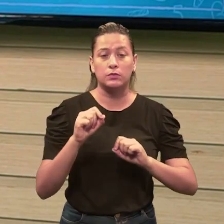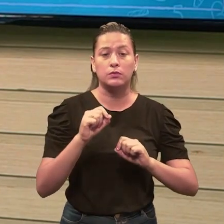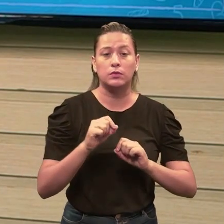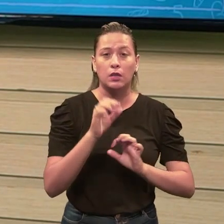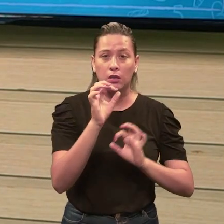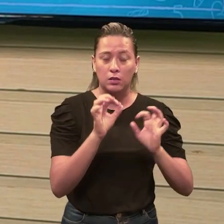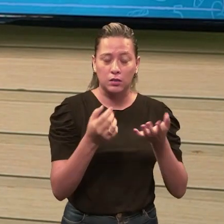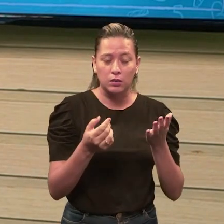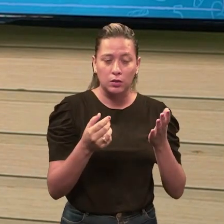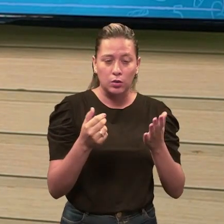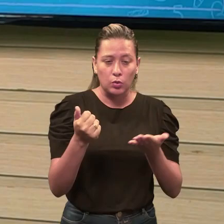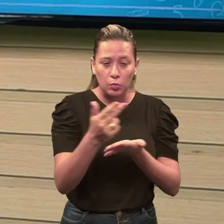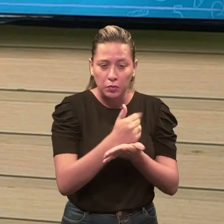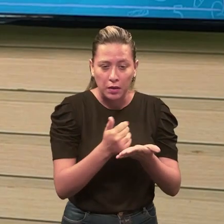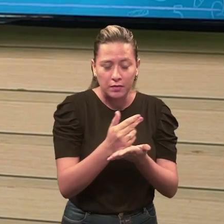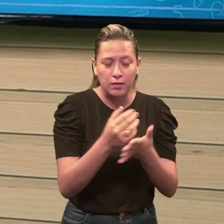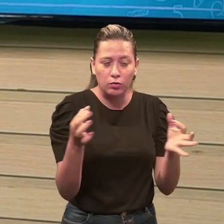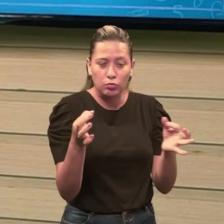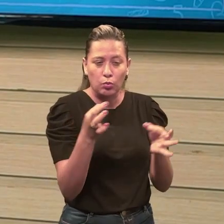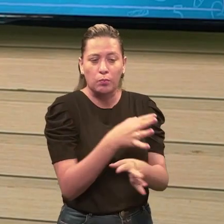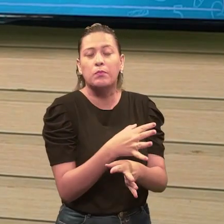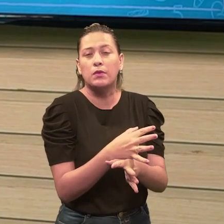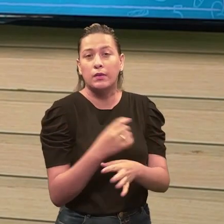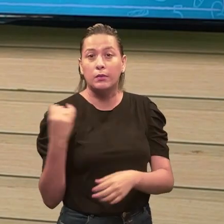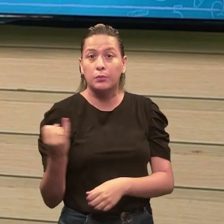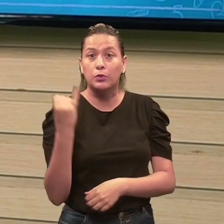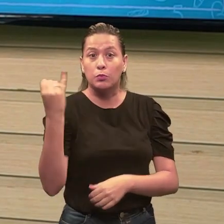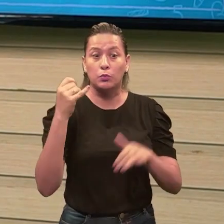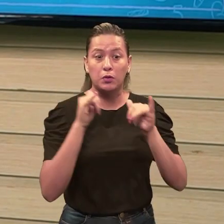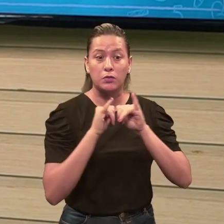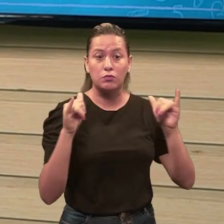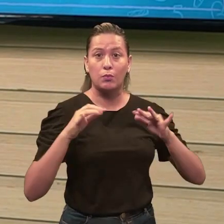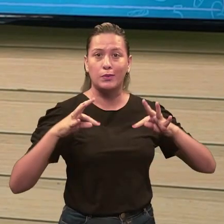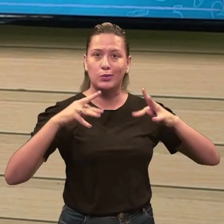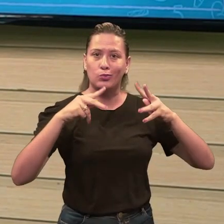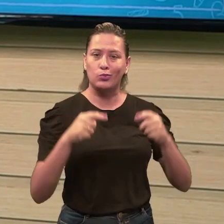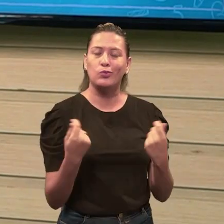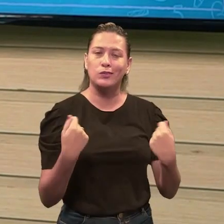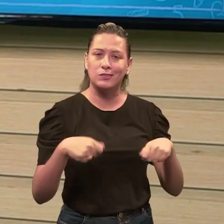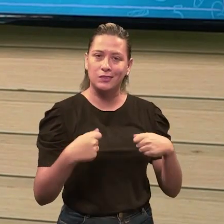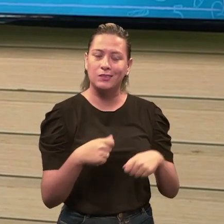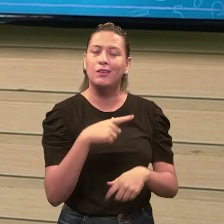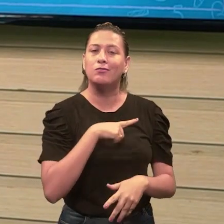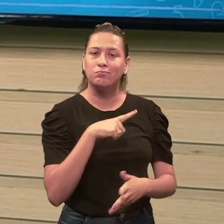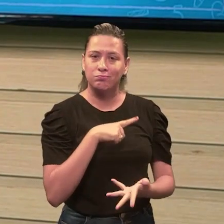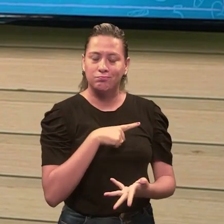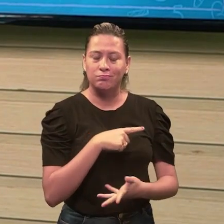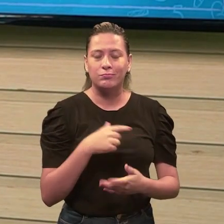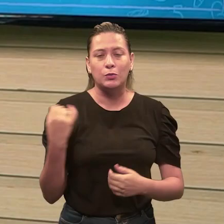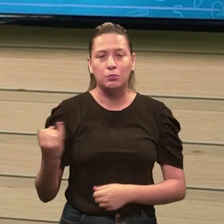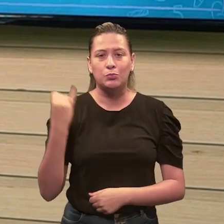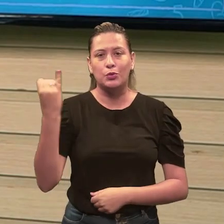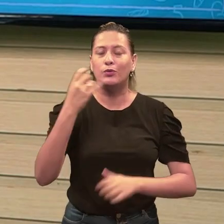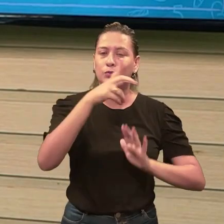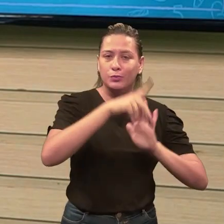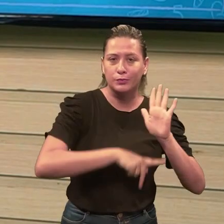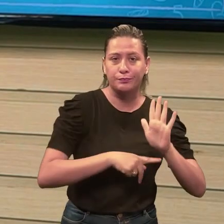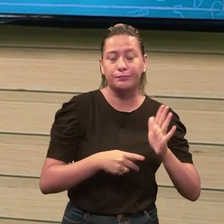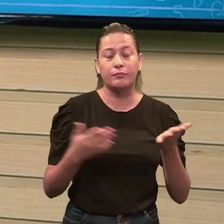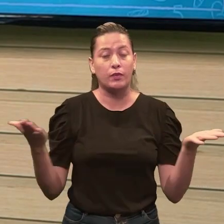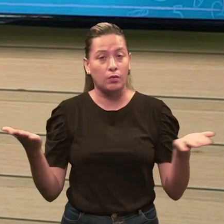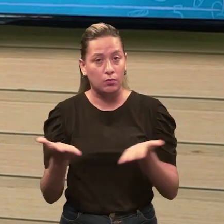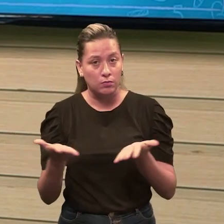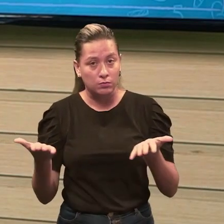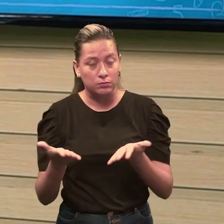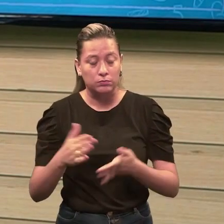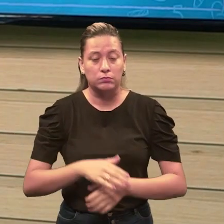importante, porque engloba, né, todas as informações realmente necessárias, tá, para o seu projeto. Na aula de hoje, nós vamos